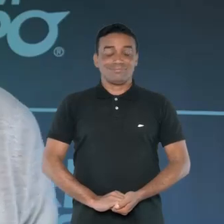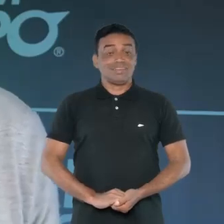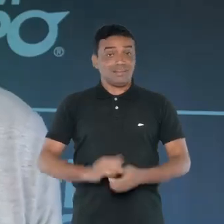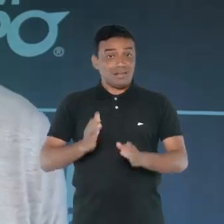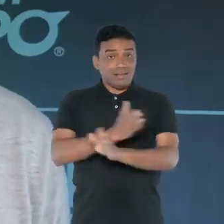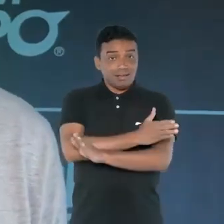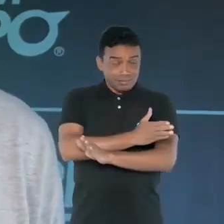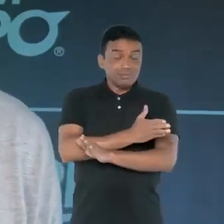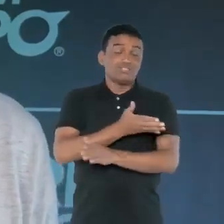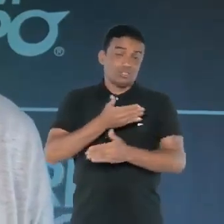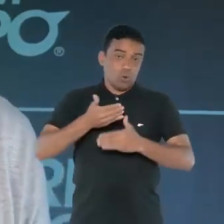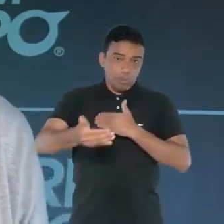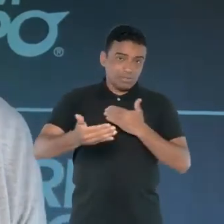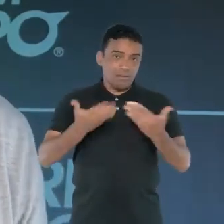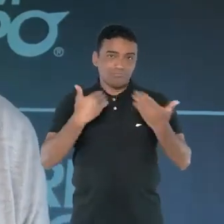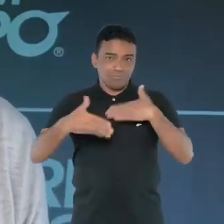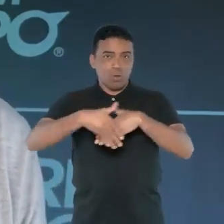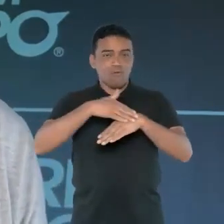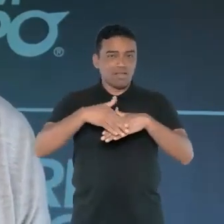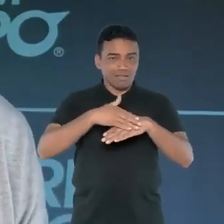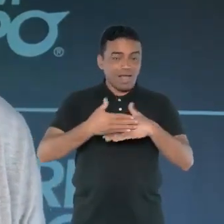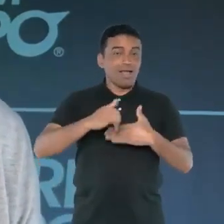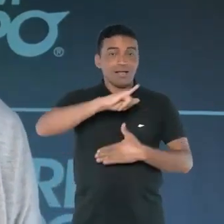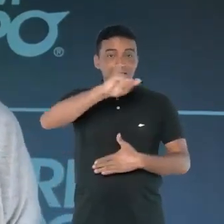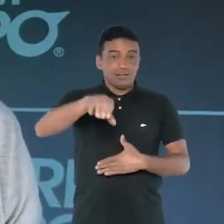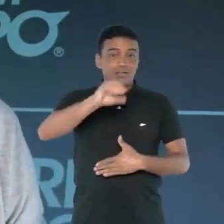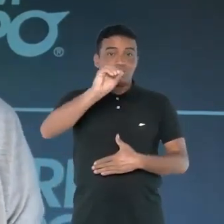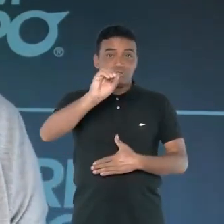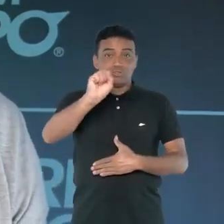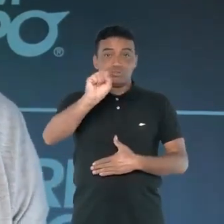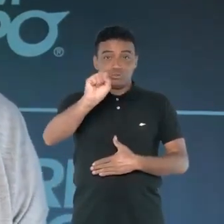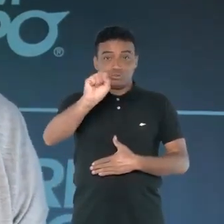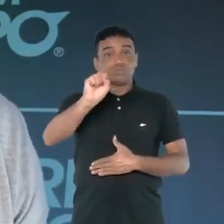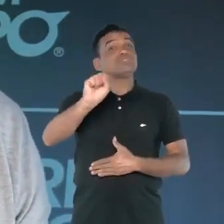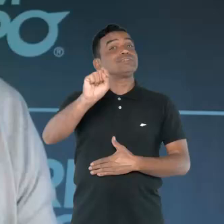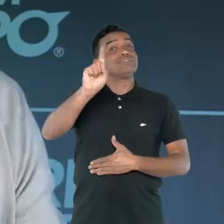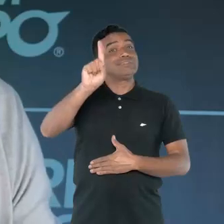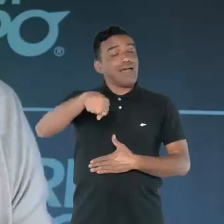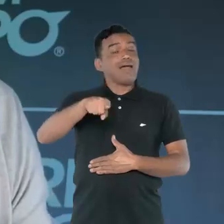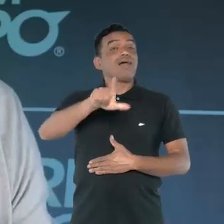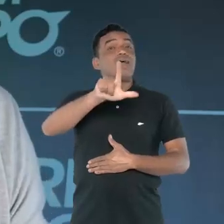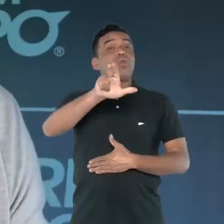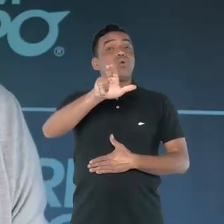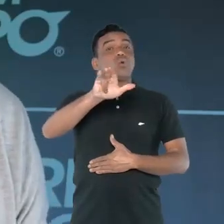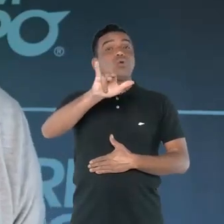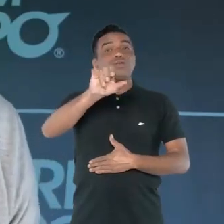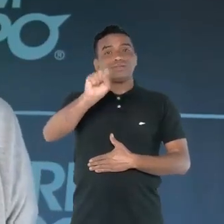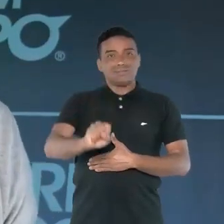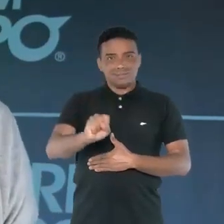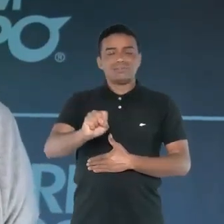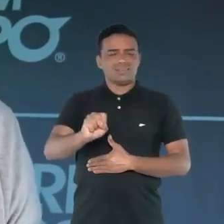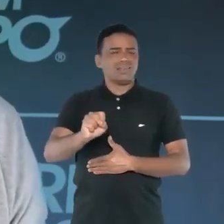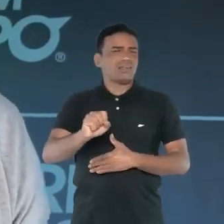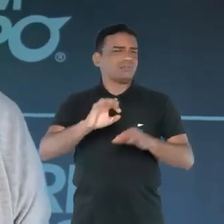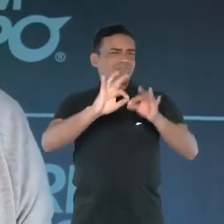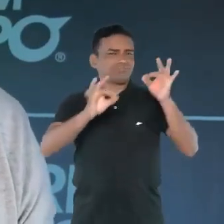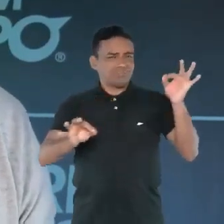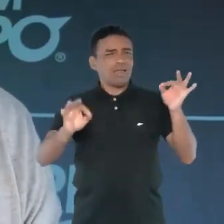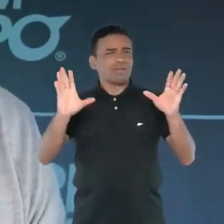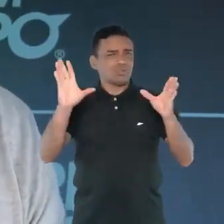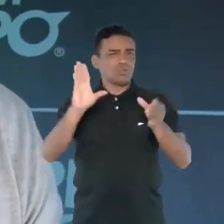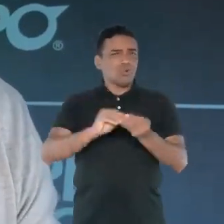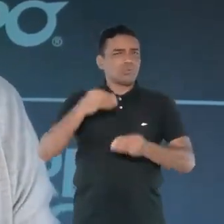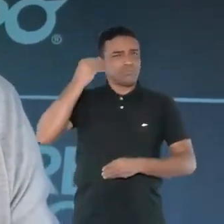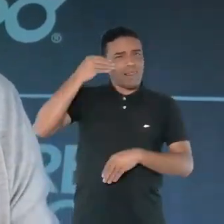Antes de passar a palavra aqui para José Luiz Peixoto, nosso convidado de hoje, preciso fazer aqui uma breve apresentação. José